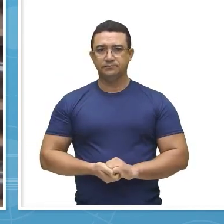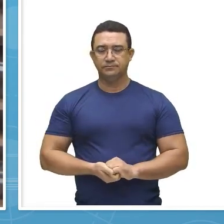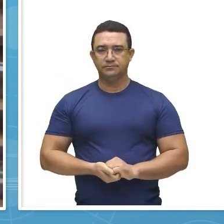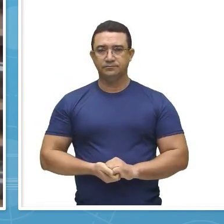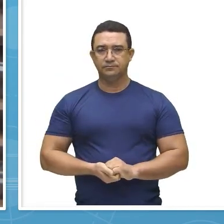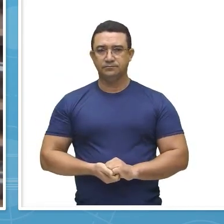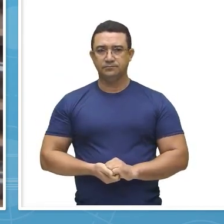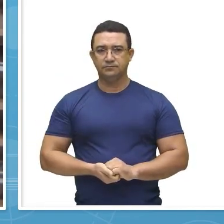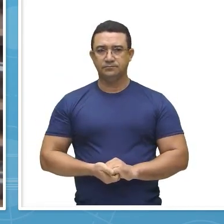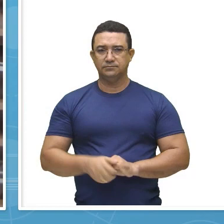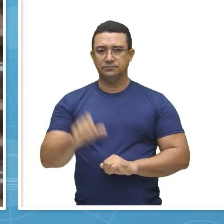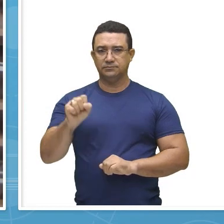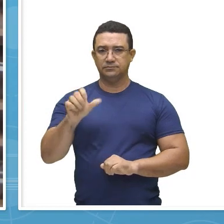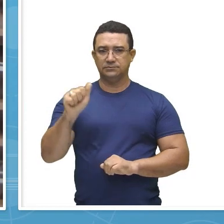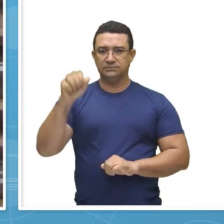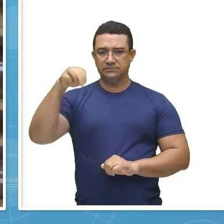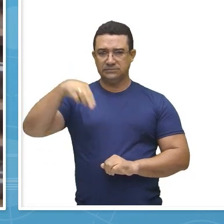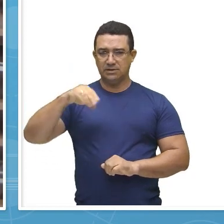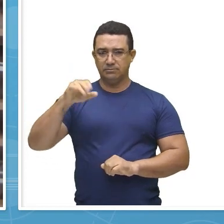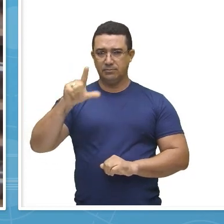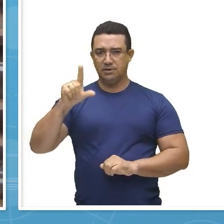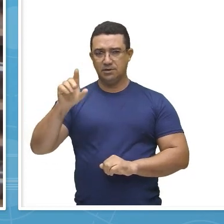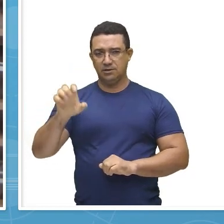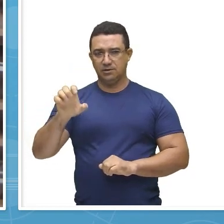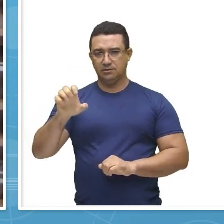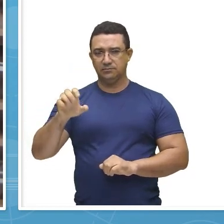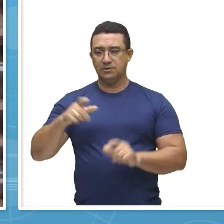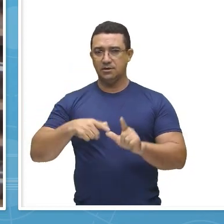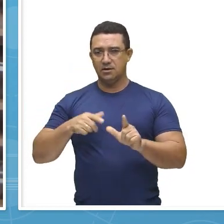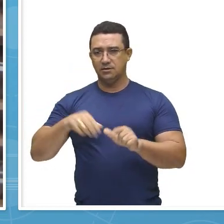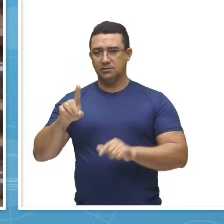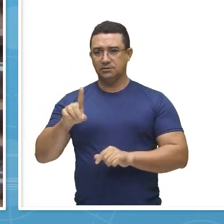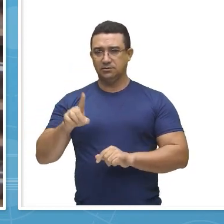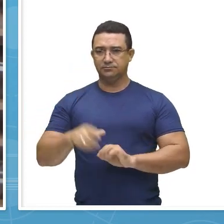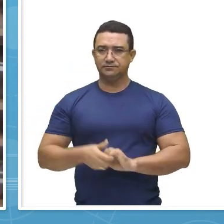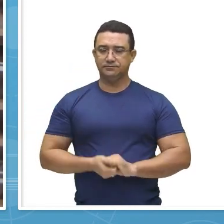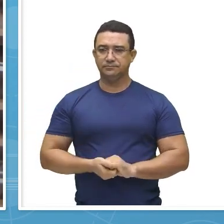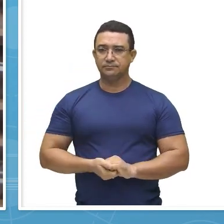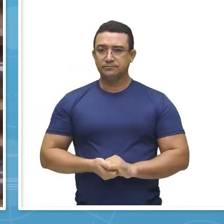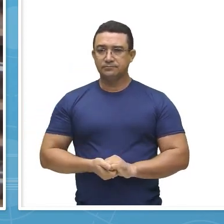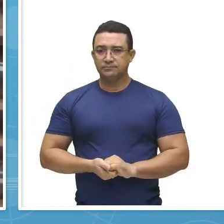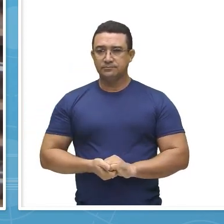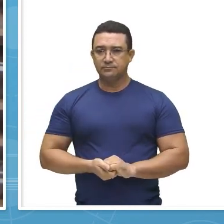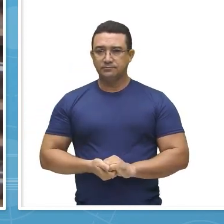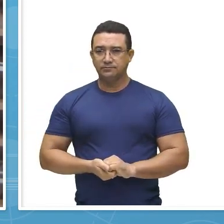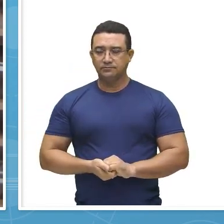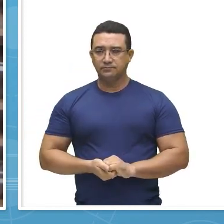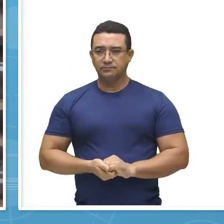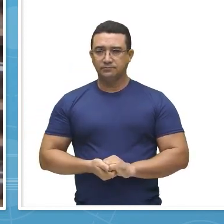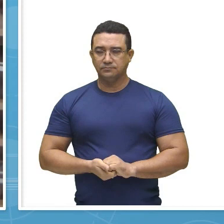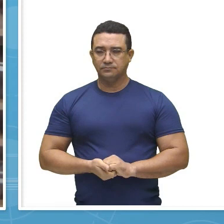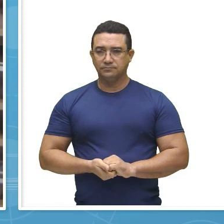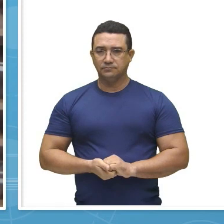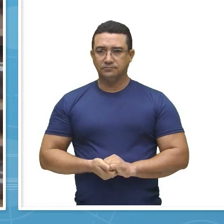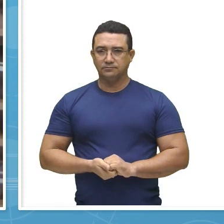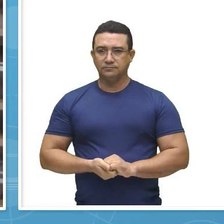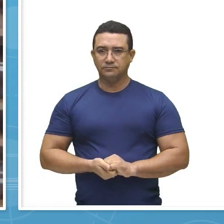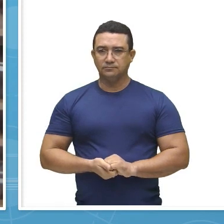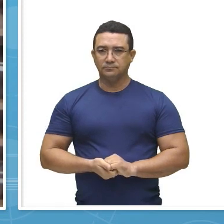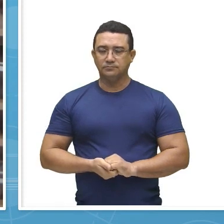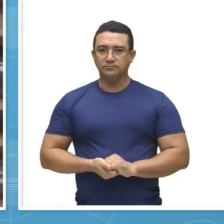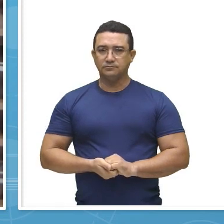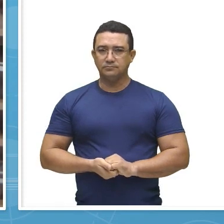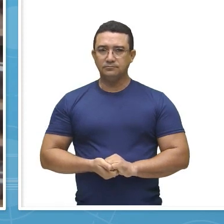A Samile colocou a letra D, que todas as alternativas estão corretas, né? Nós temos mais